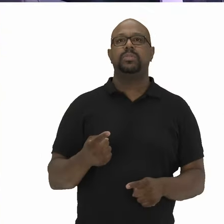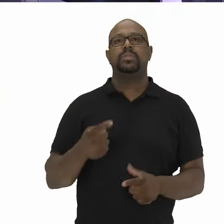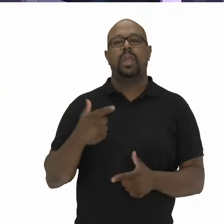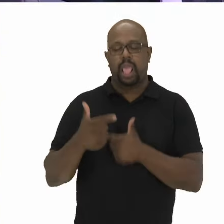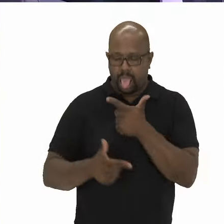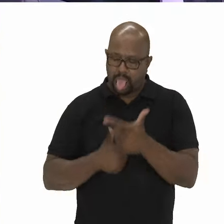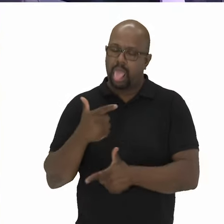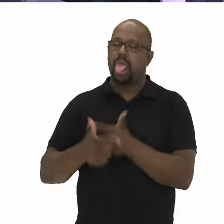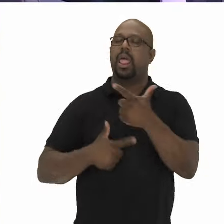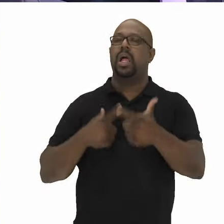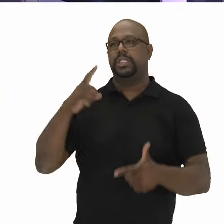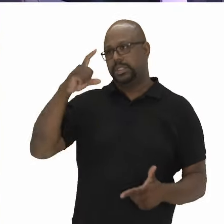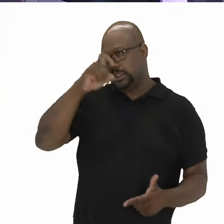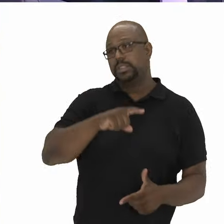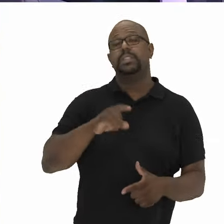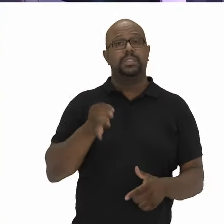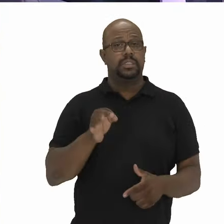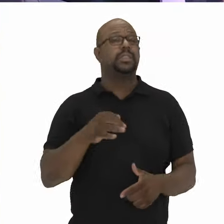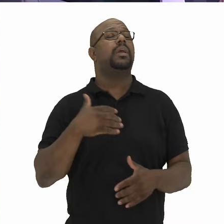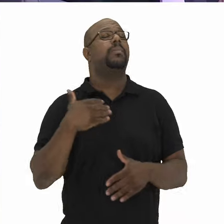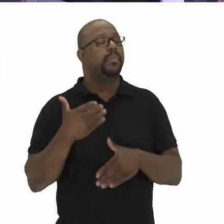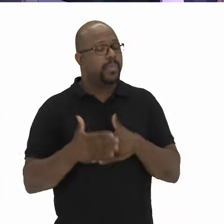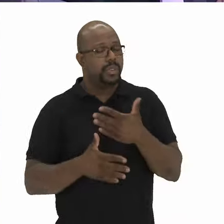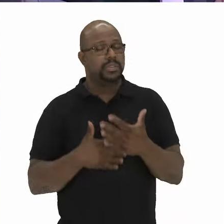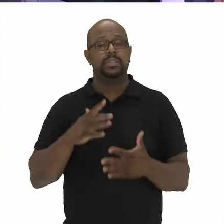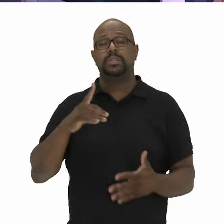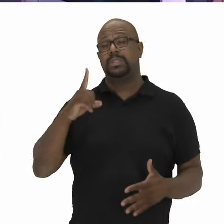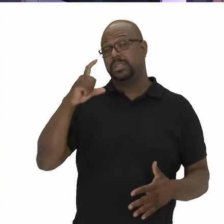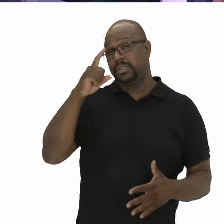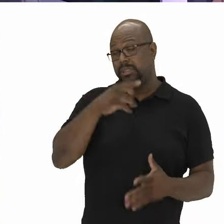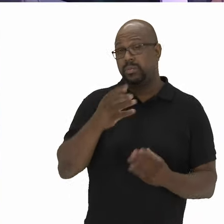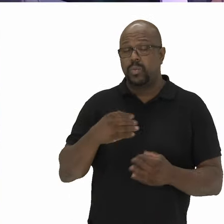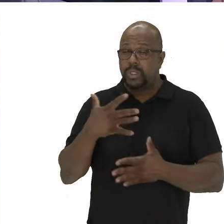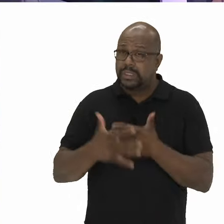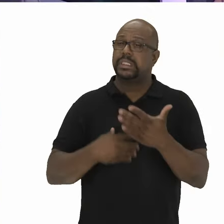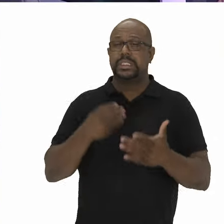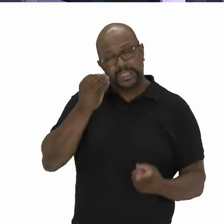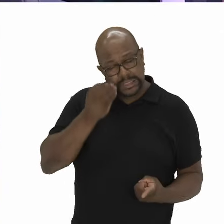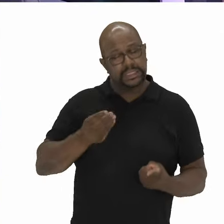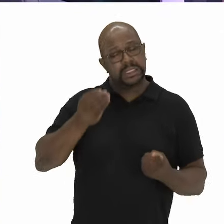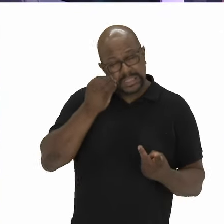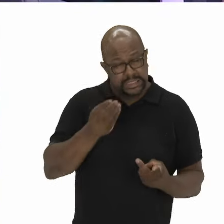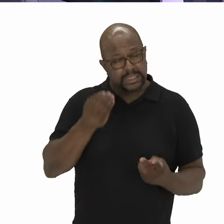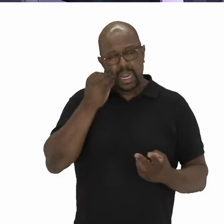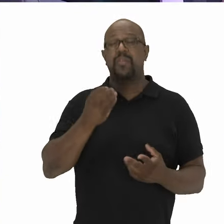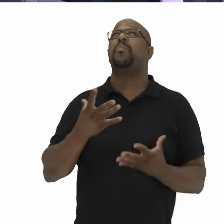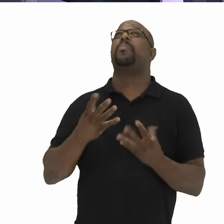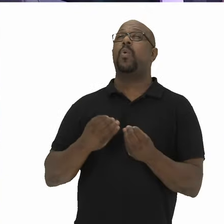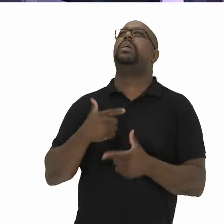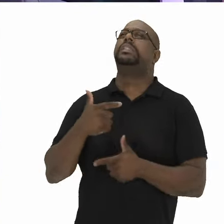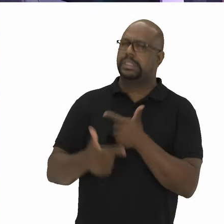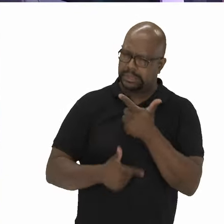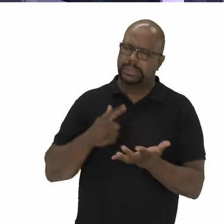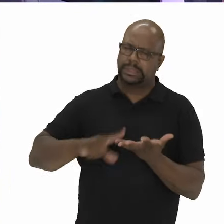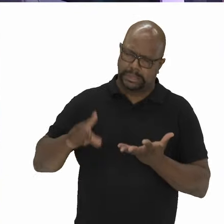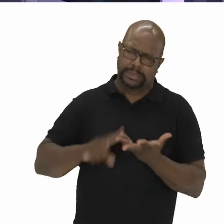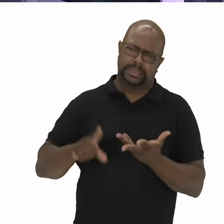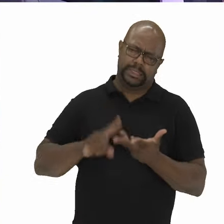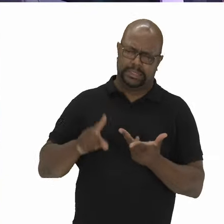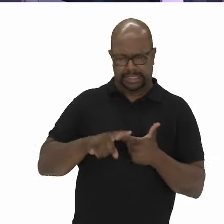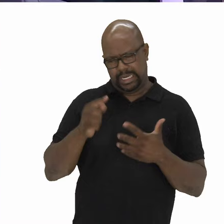ard do caminho foi foi descoberta depois assim num caminho de muitas tentativas não foram poucas tentativas